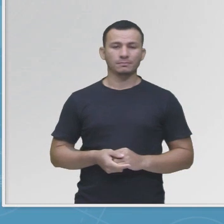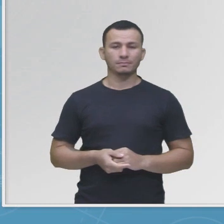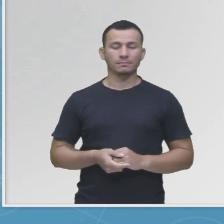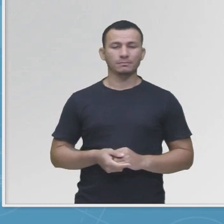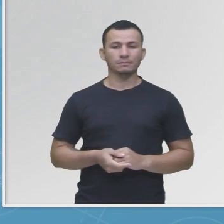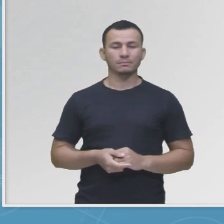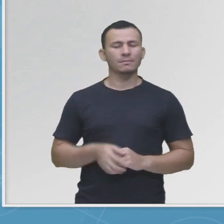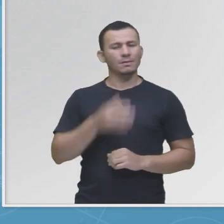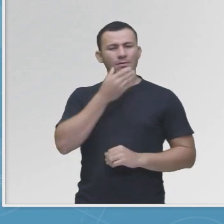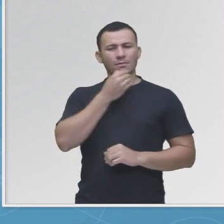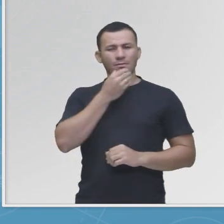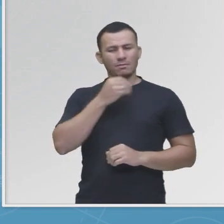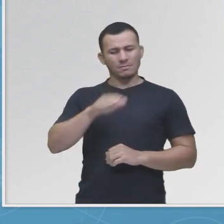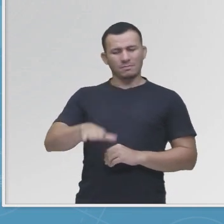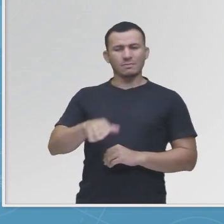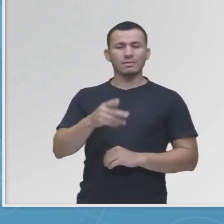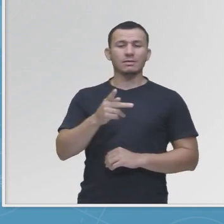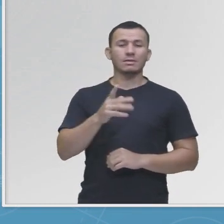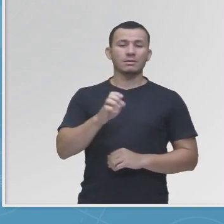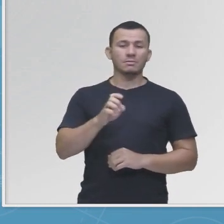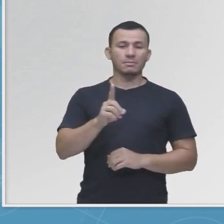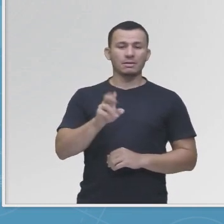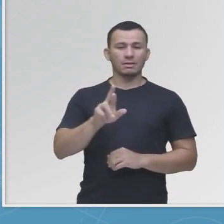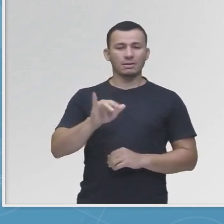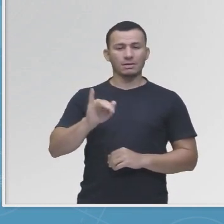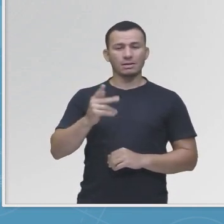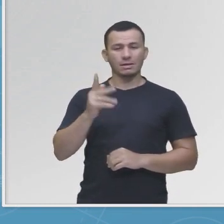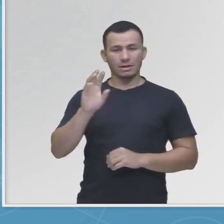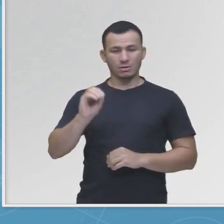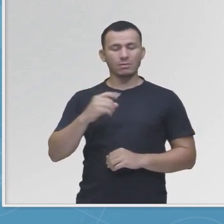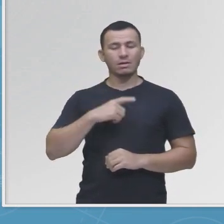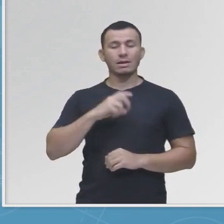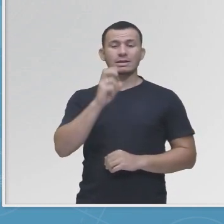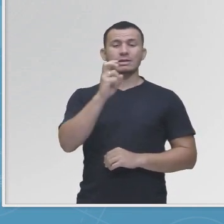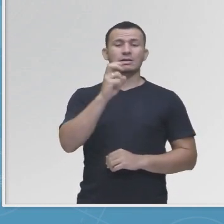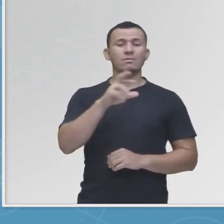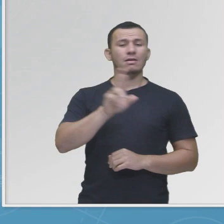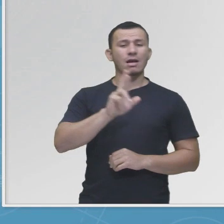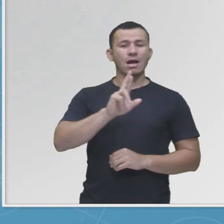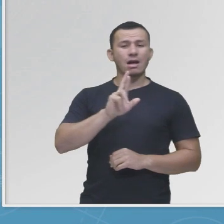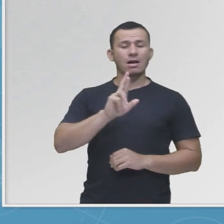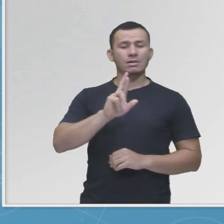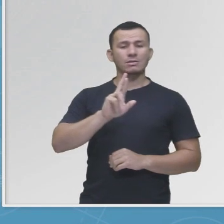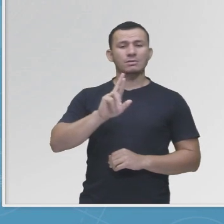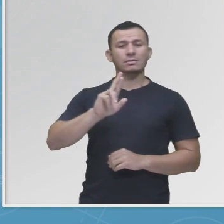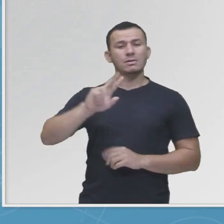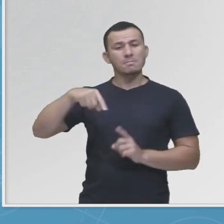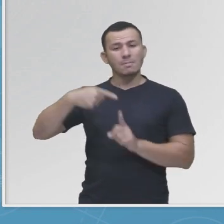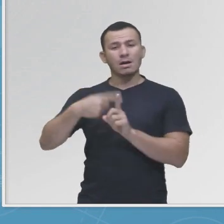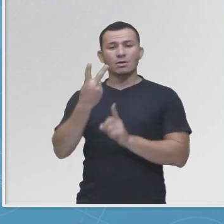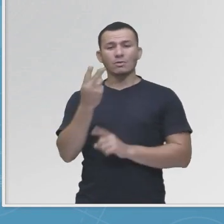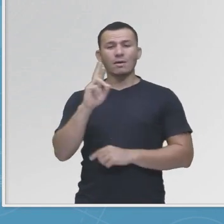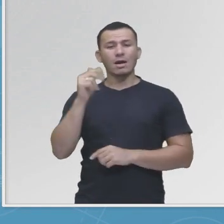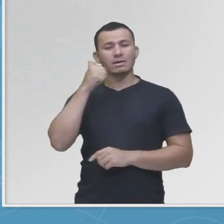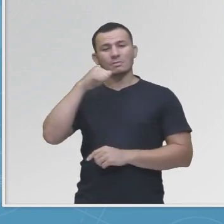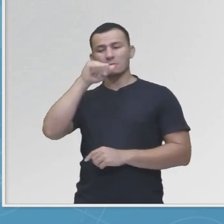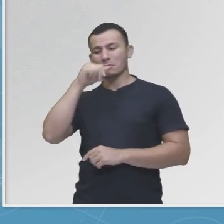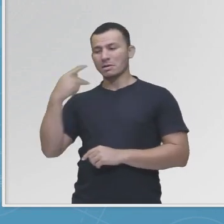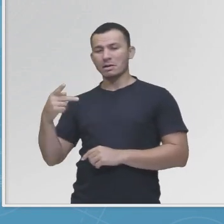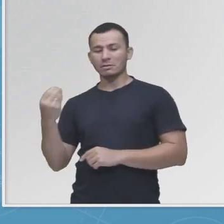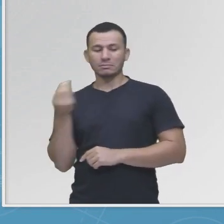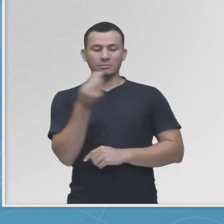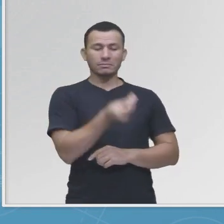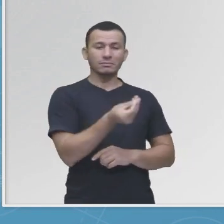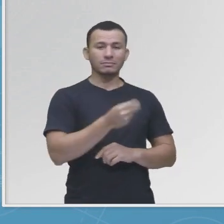Pedrinho tinha R$5 e ganhou mais R$2 de sua mãe.